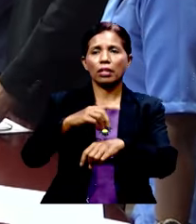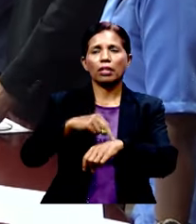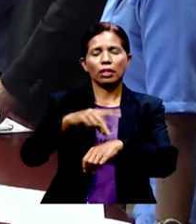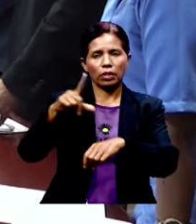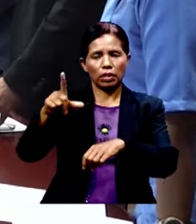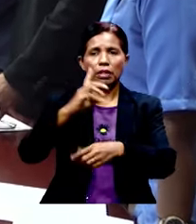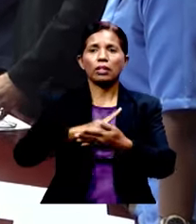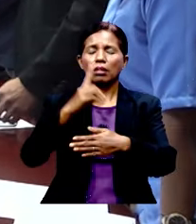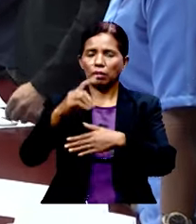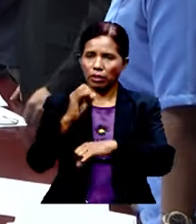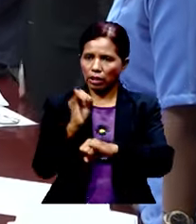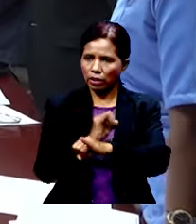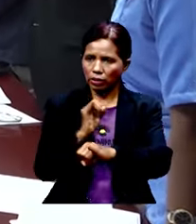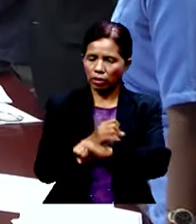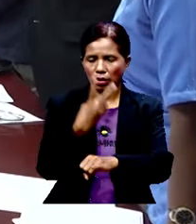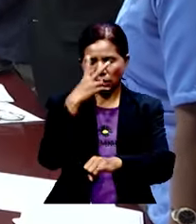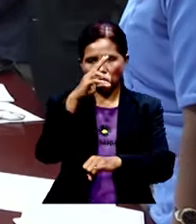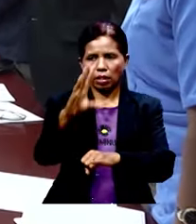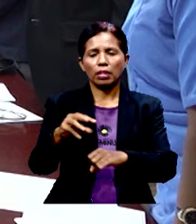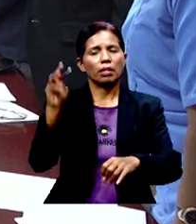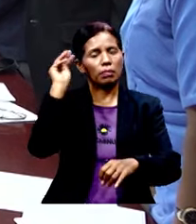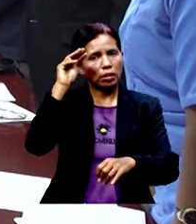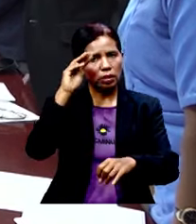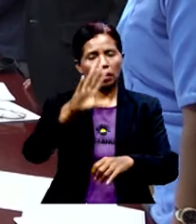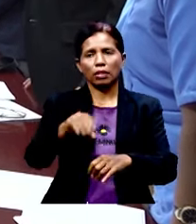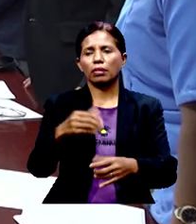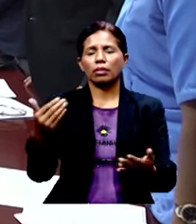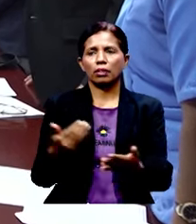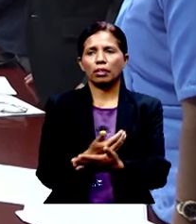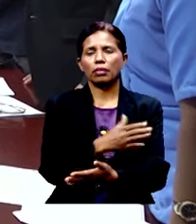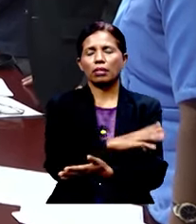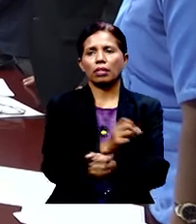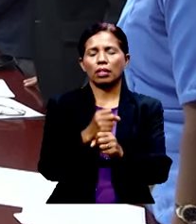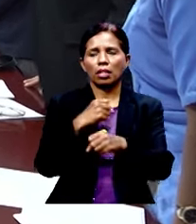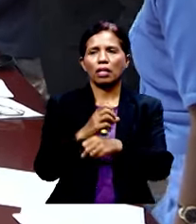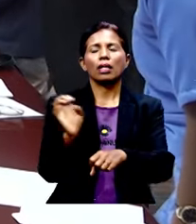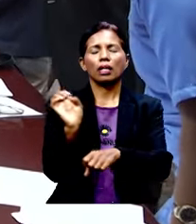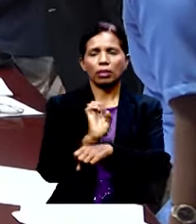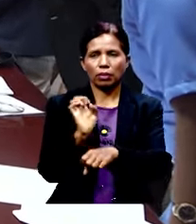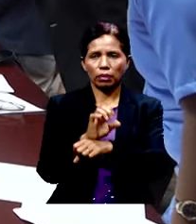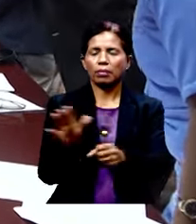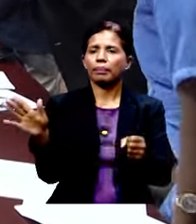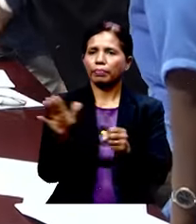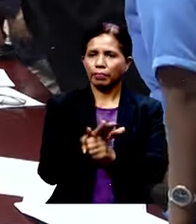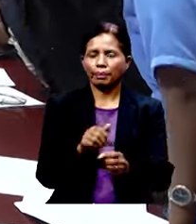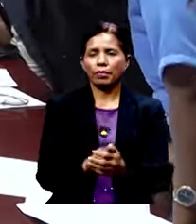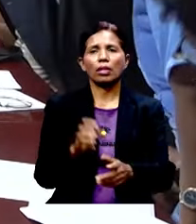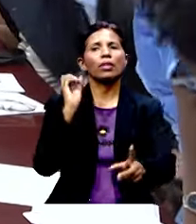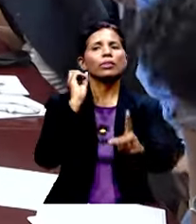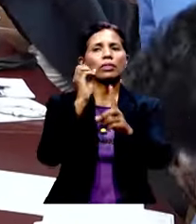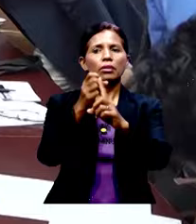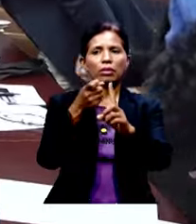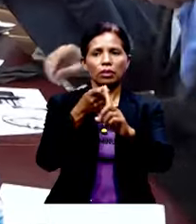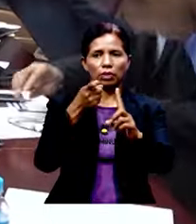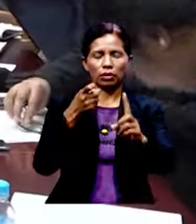Indústria, onde atinge diversificação industrial, inovação no crescimento econômico sustentável. Objetivos e